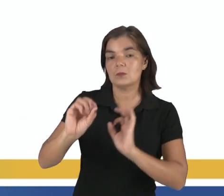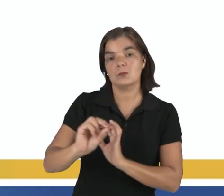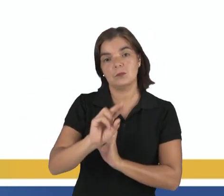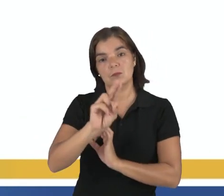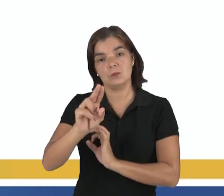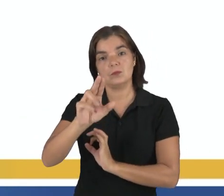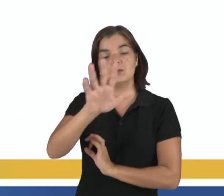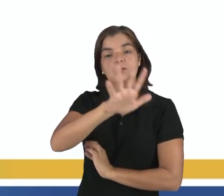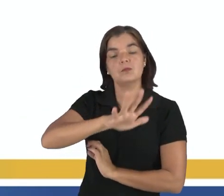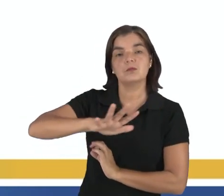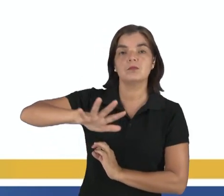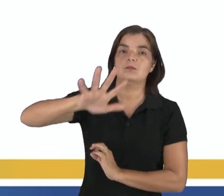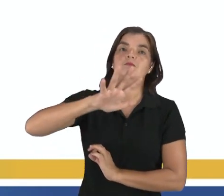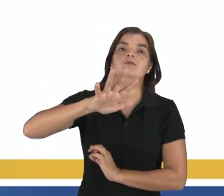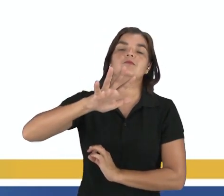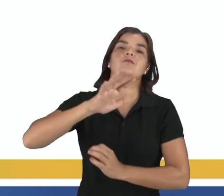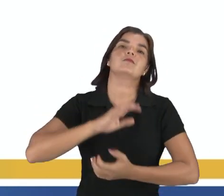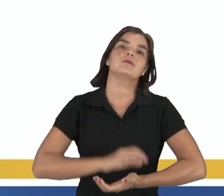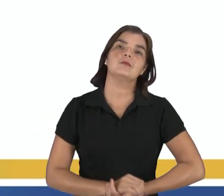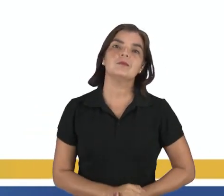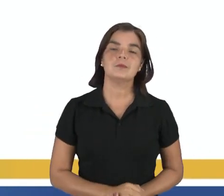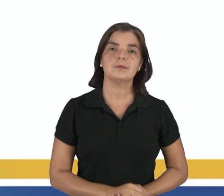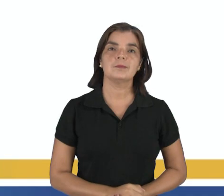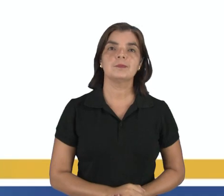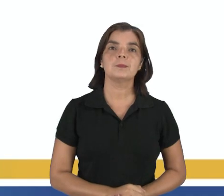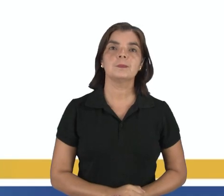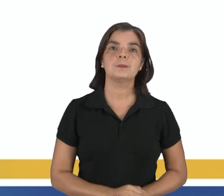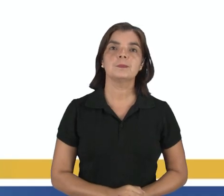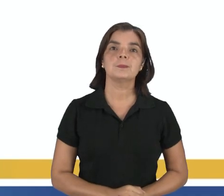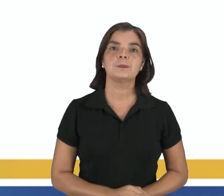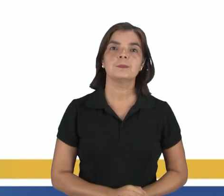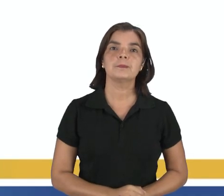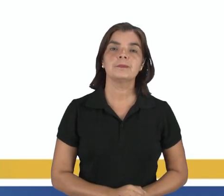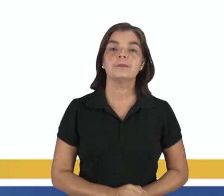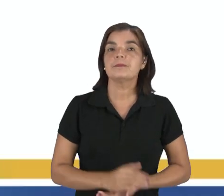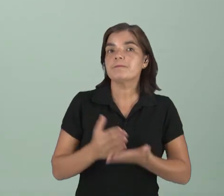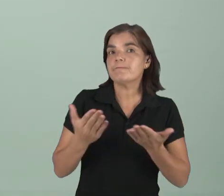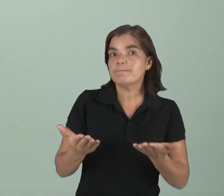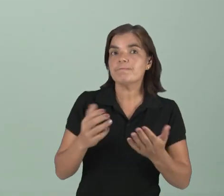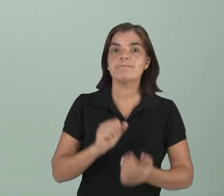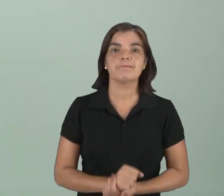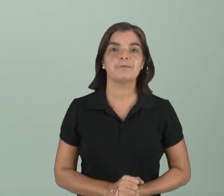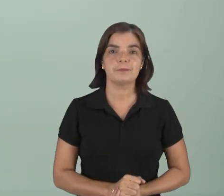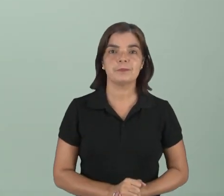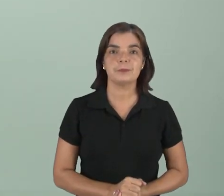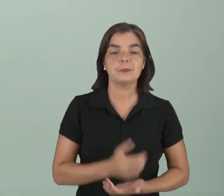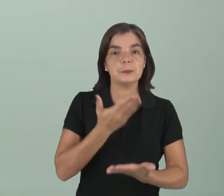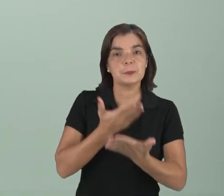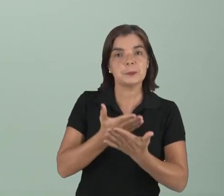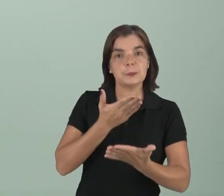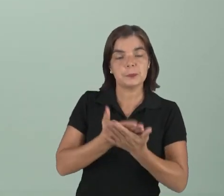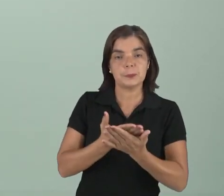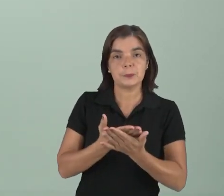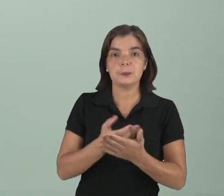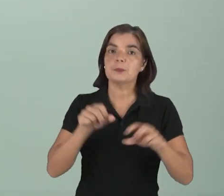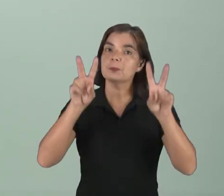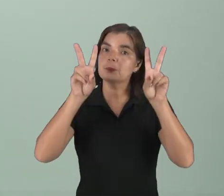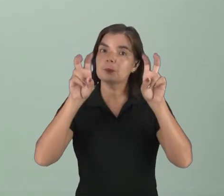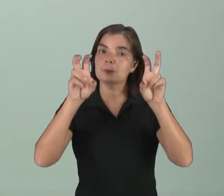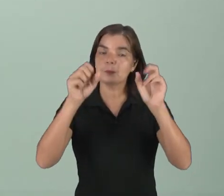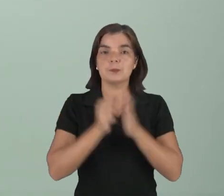lei de formação e o termo geral dessa situação. Bem, gente, hoje nós estudamos